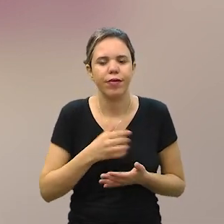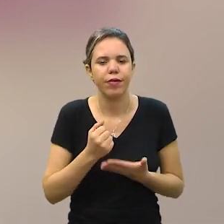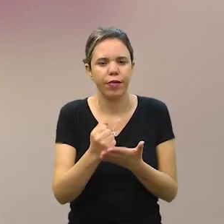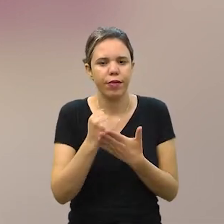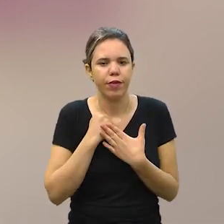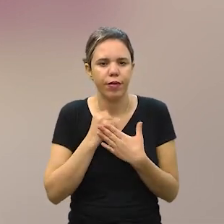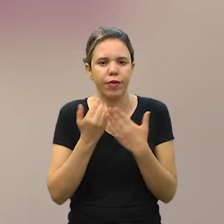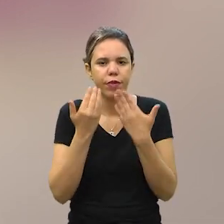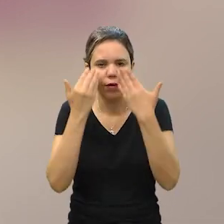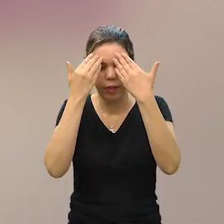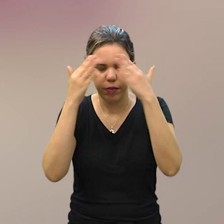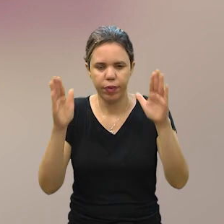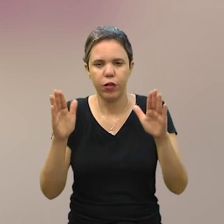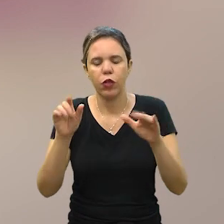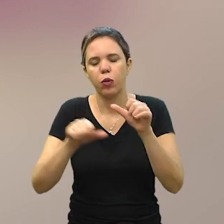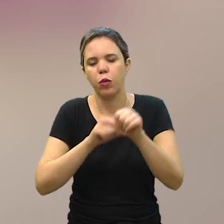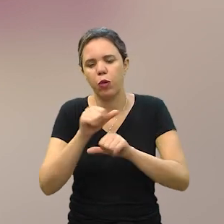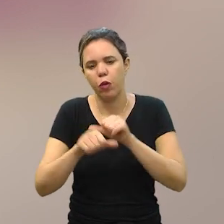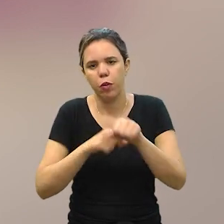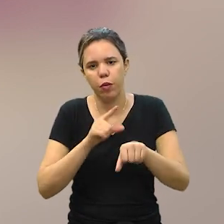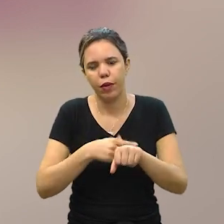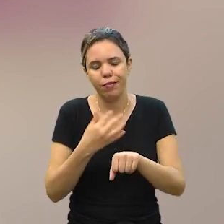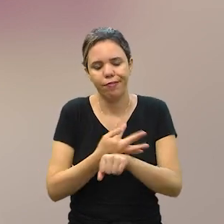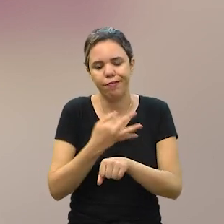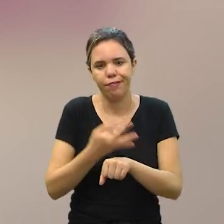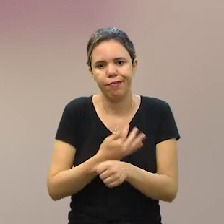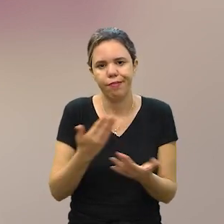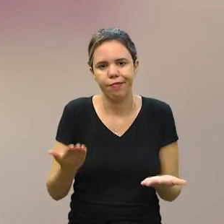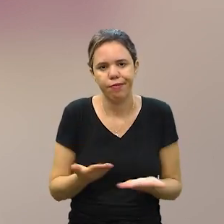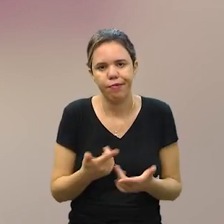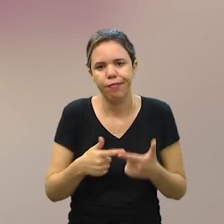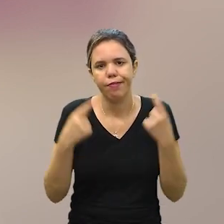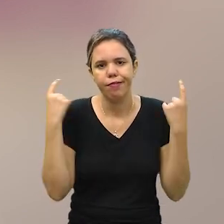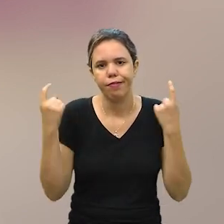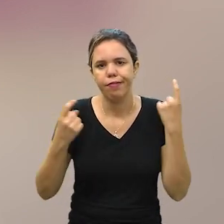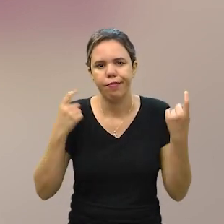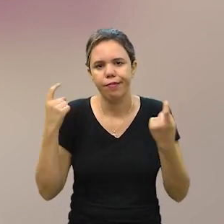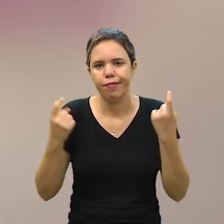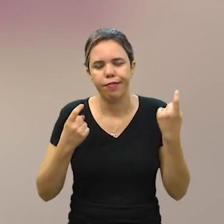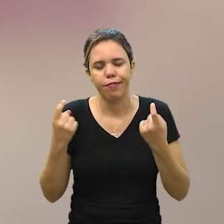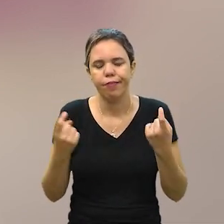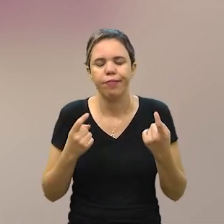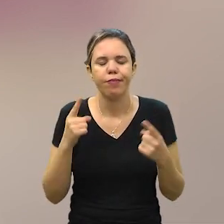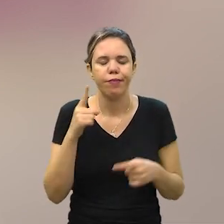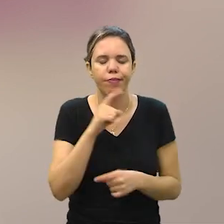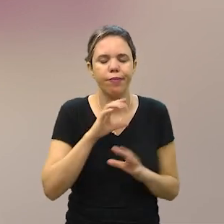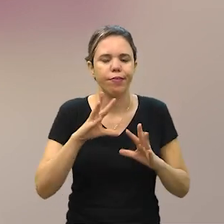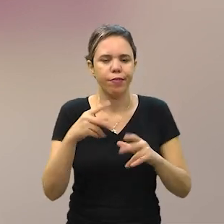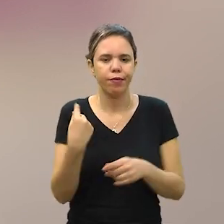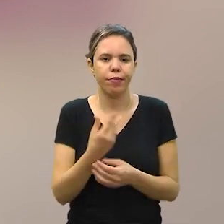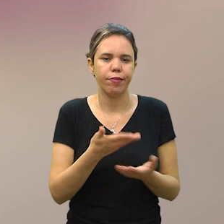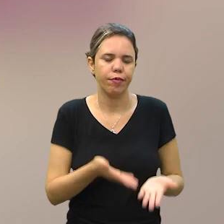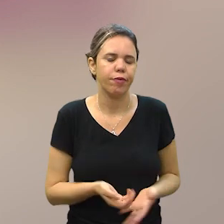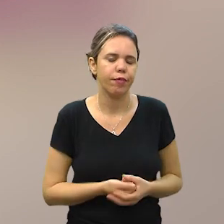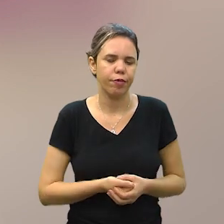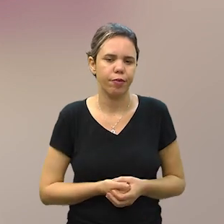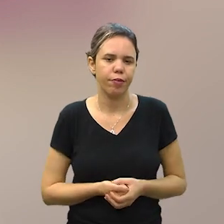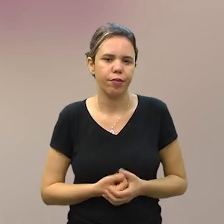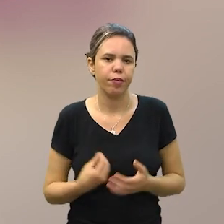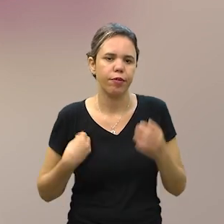Isso ajuda a desfocar desse momento presente, né, que é um momento que todos